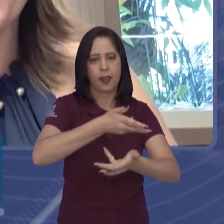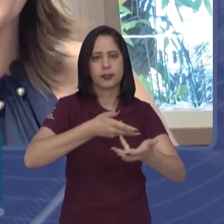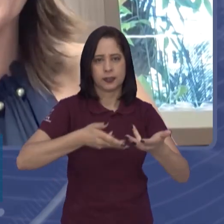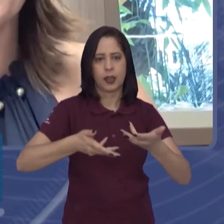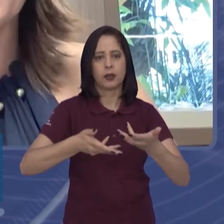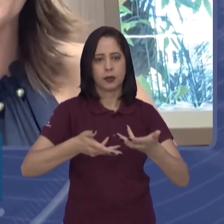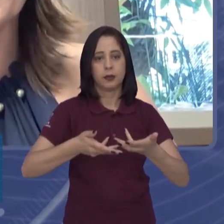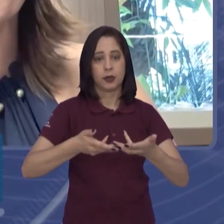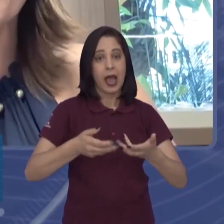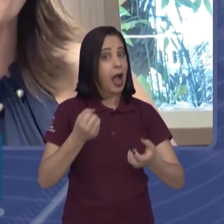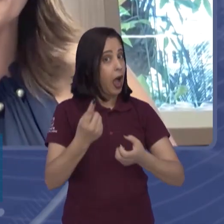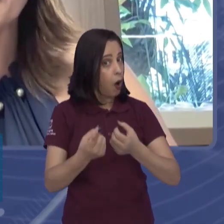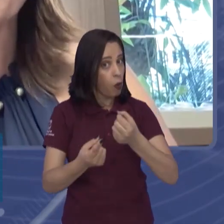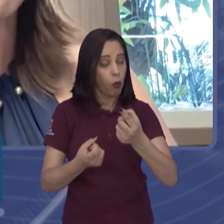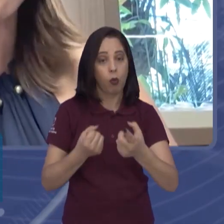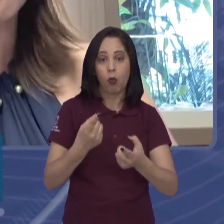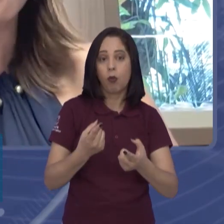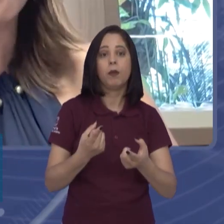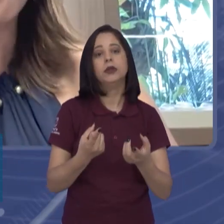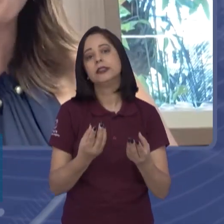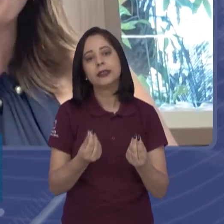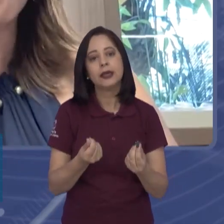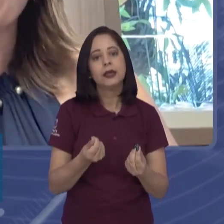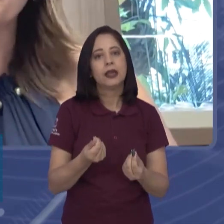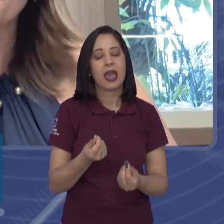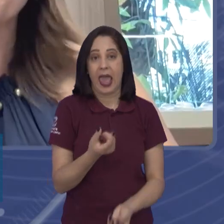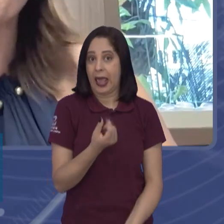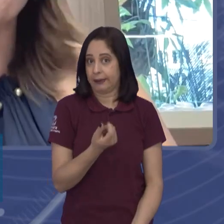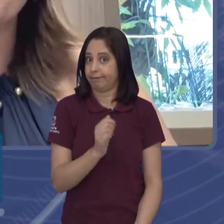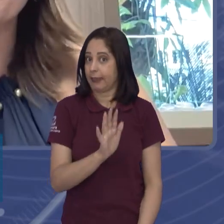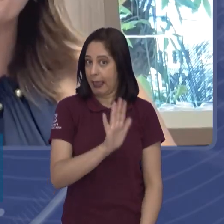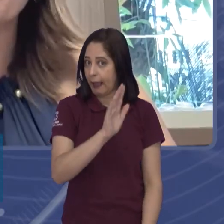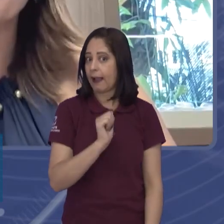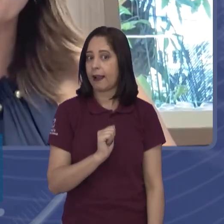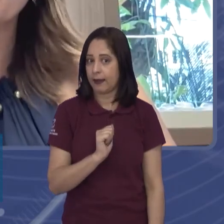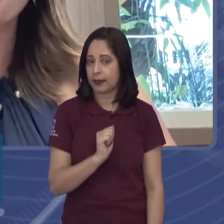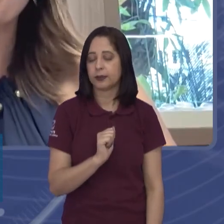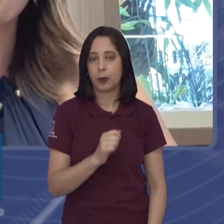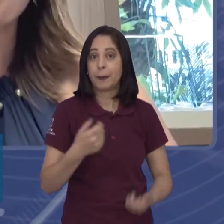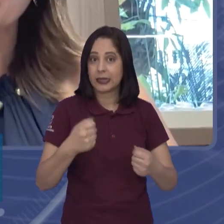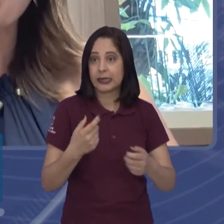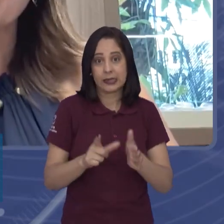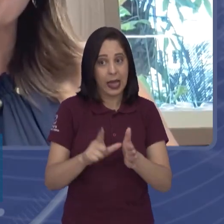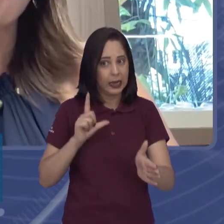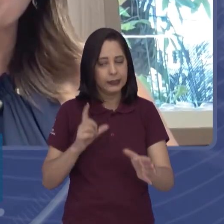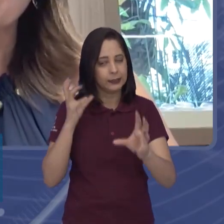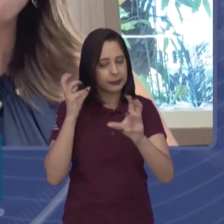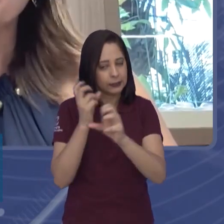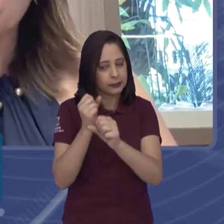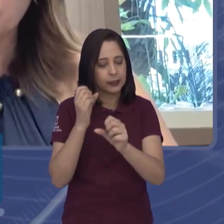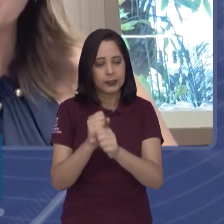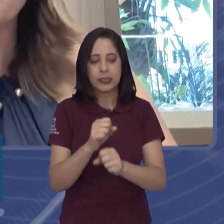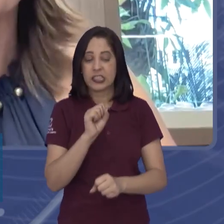afora. Algumas não são tão em conta financeiramente, né? Tem que colocar ali na ponta do lápis o que realmente